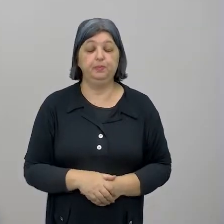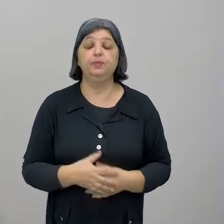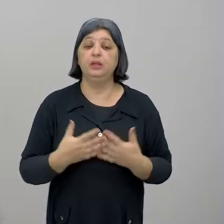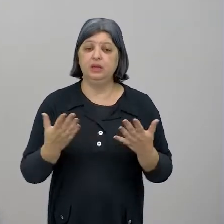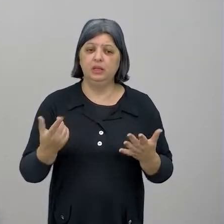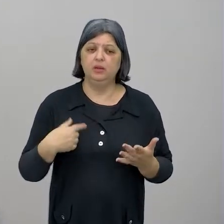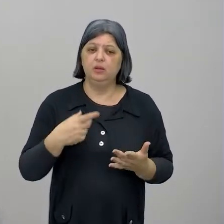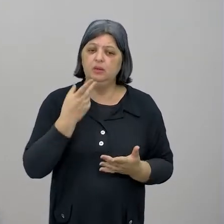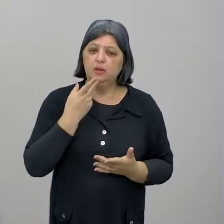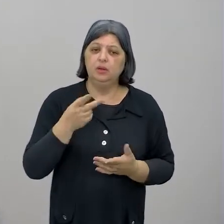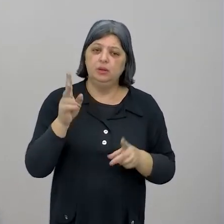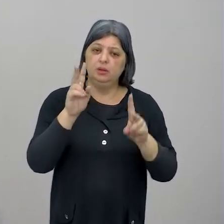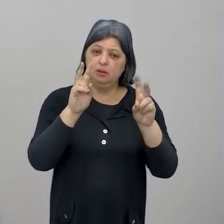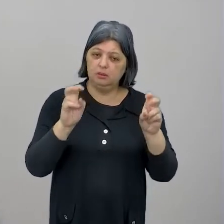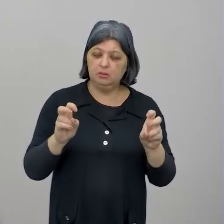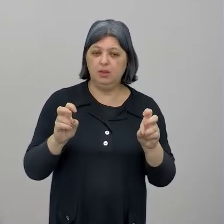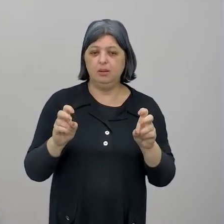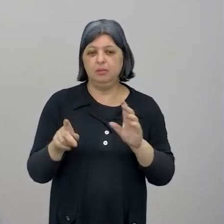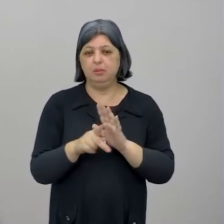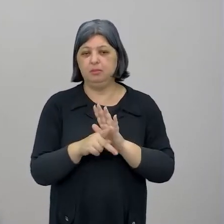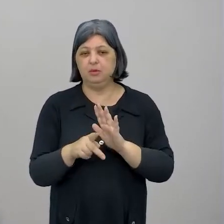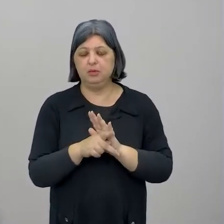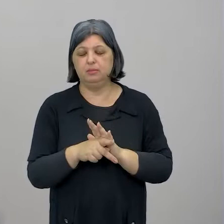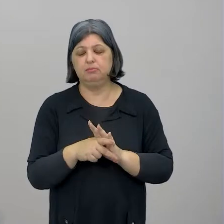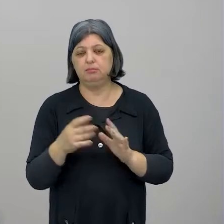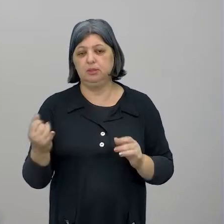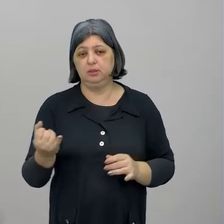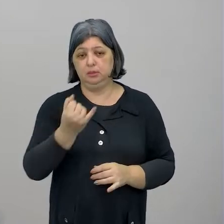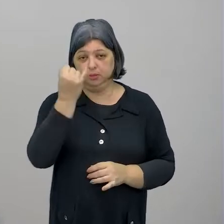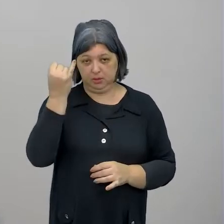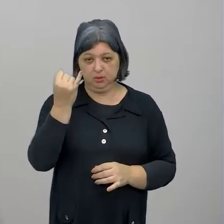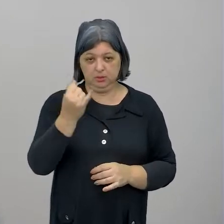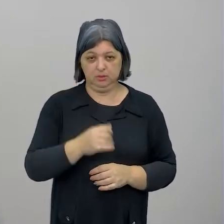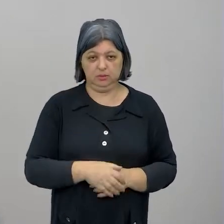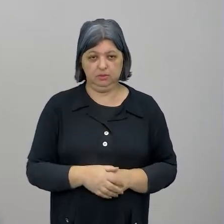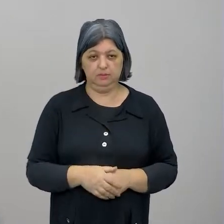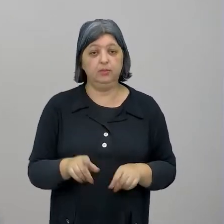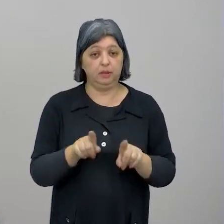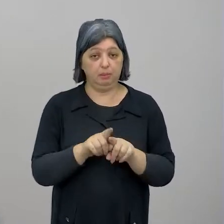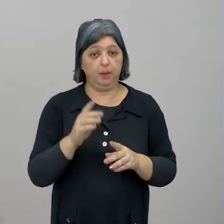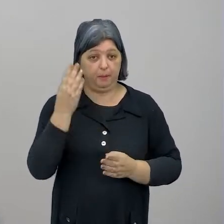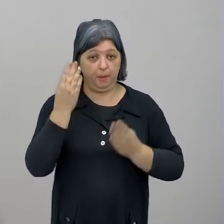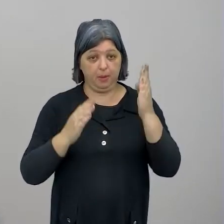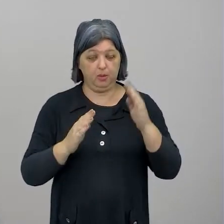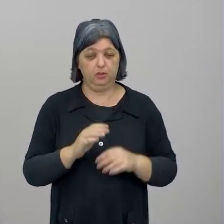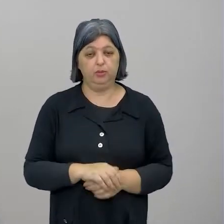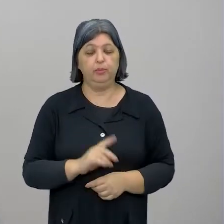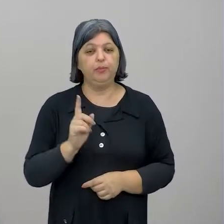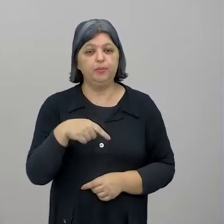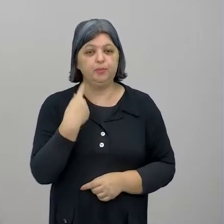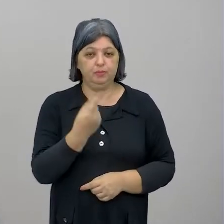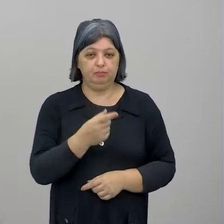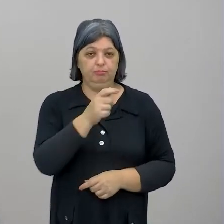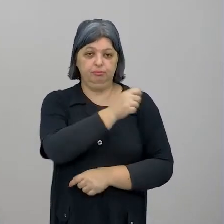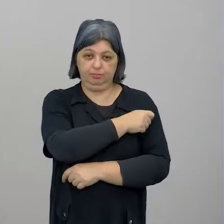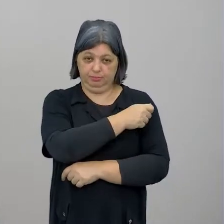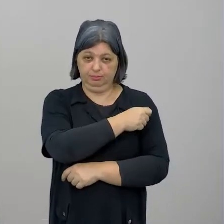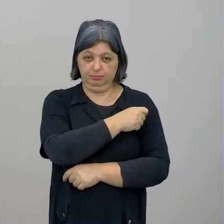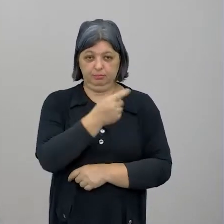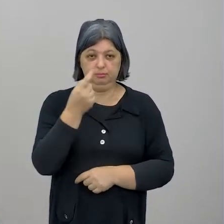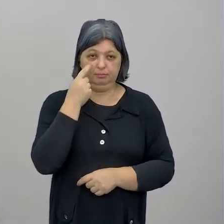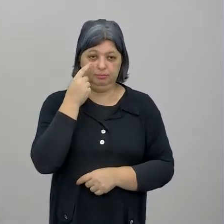Você tocou num ponto muito sensível, né? E que é muito importante também para a biologia. os nossos estudantes, né, se eles estão